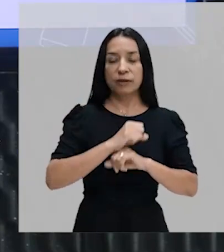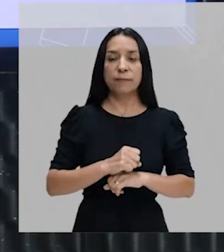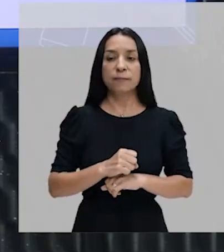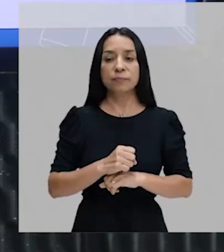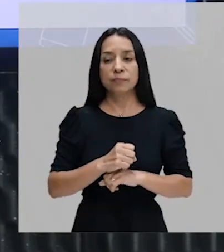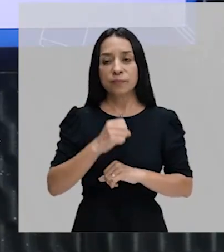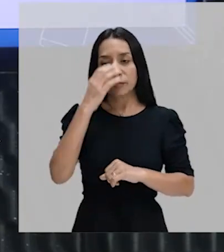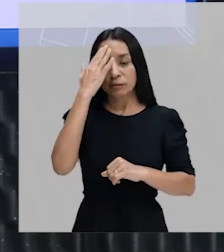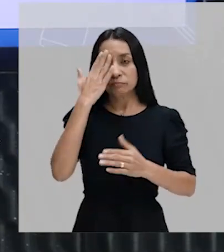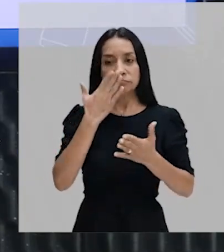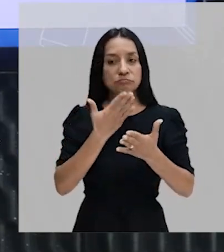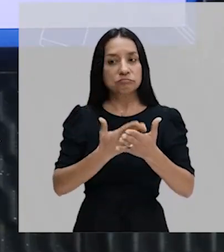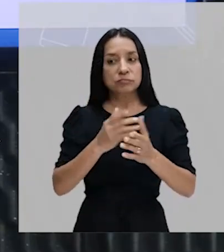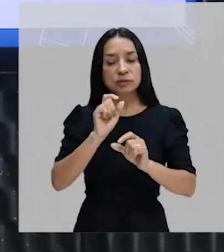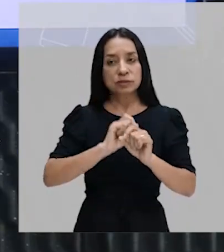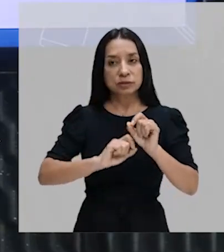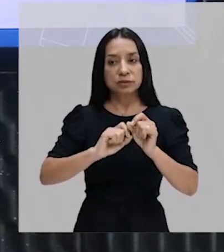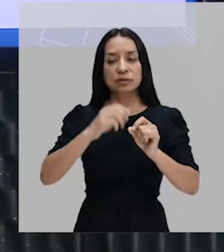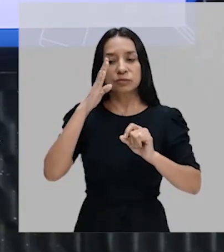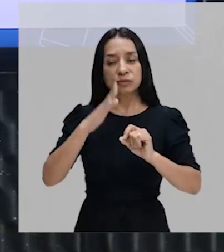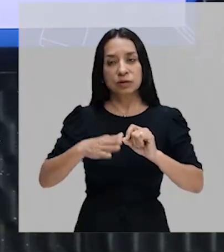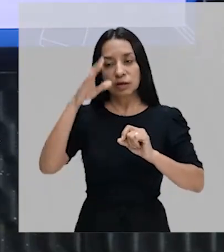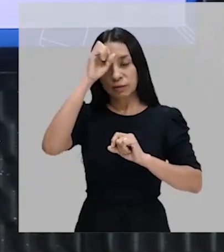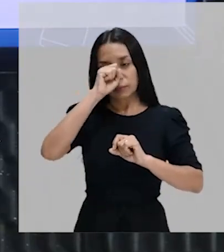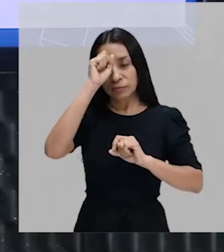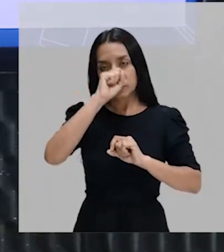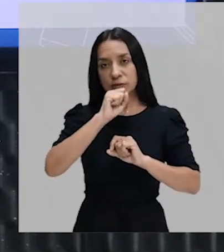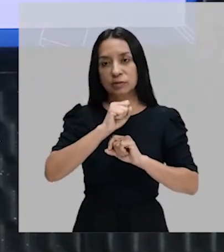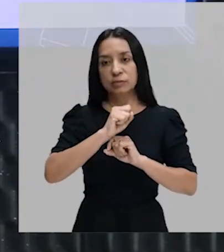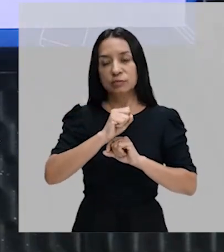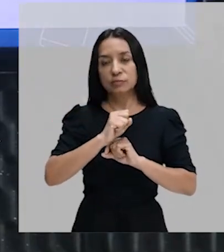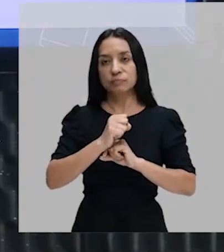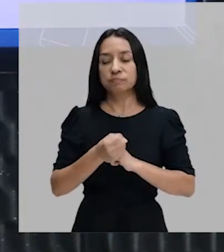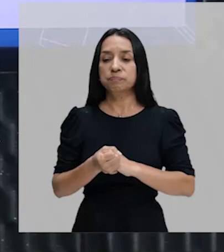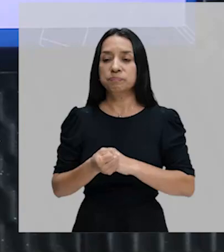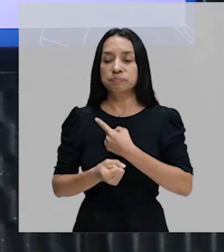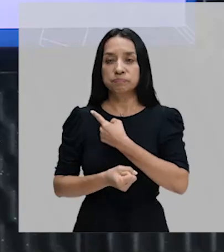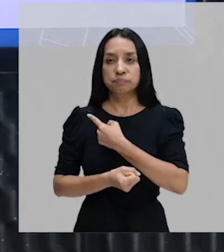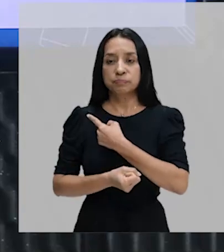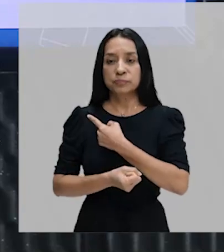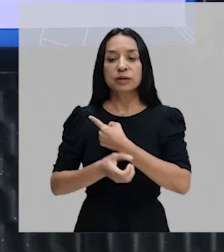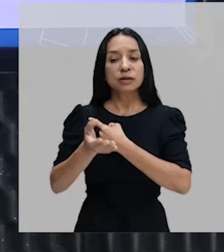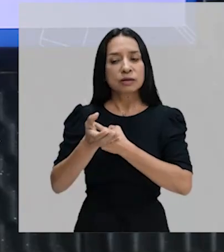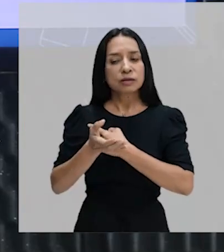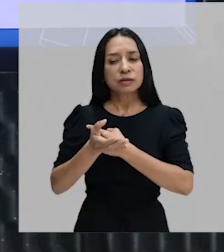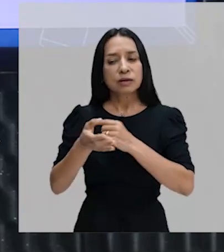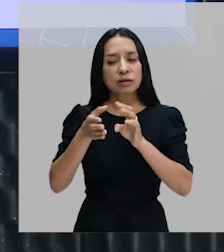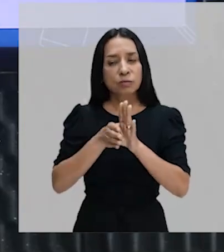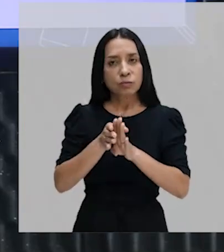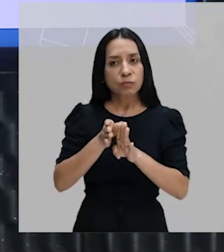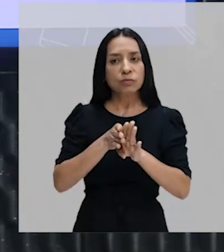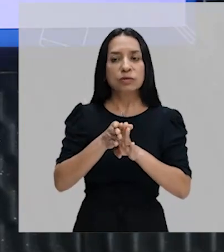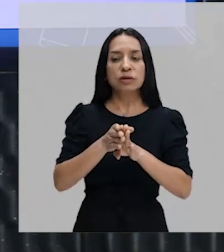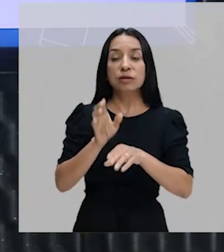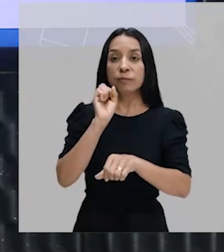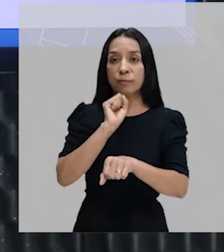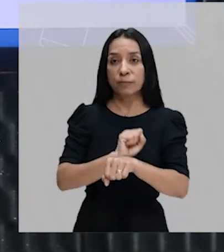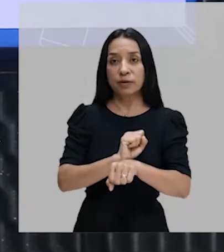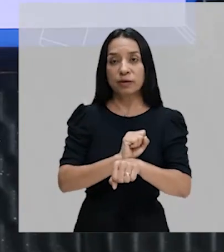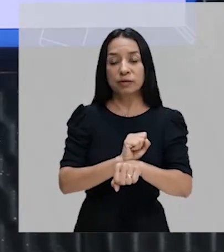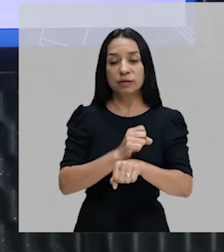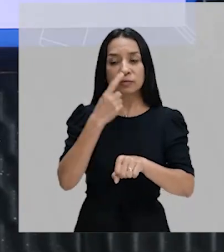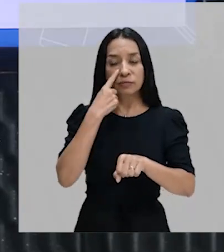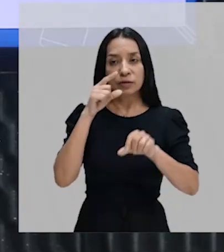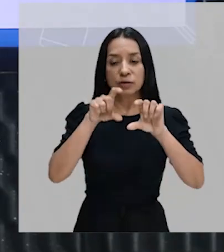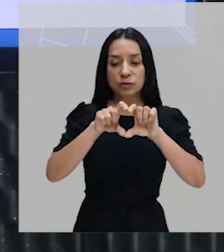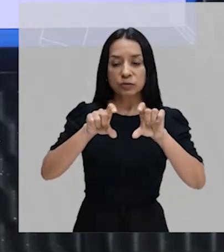que você até já aprendeu. Então, nesse caso aqui, ó, quer uma sugestão? Dá o pause, olha só o enunciado, tenta resolver, porque eu